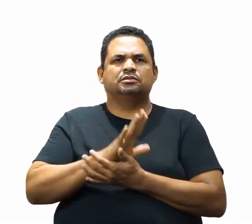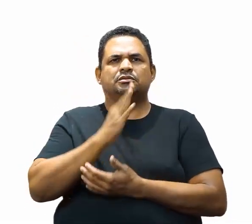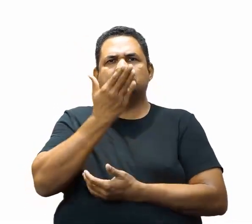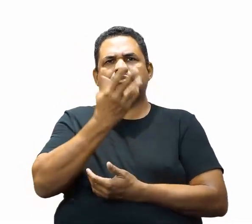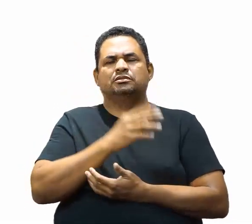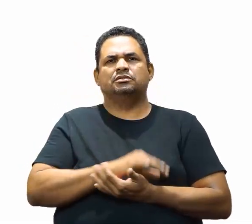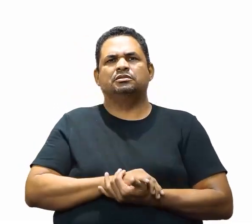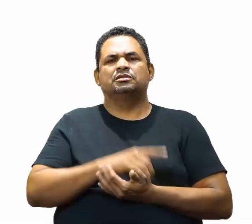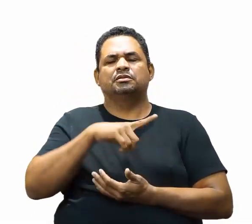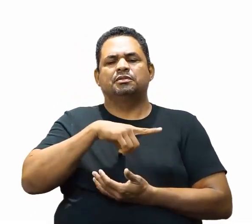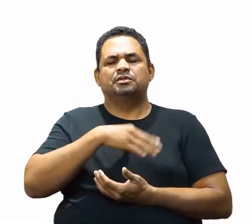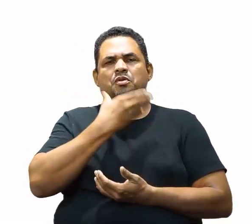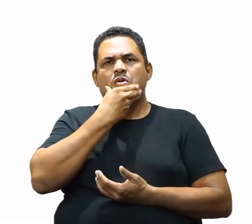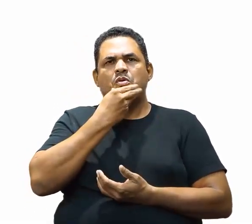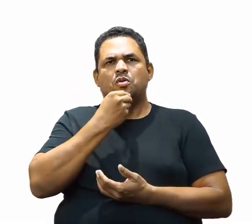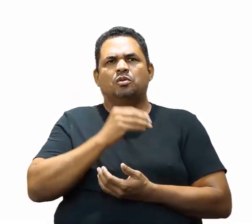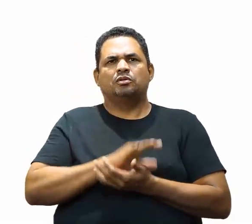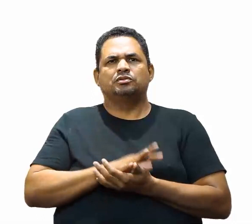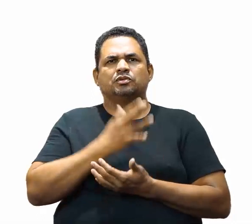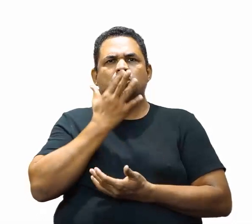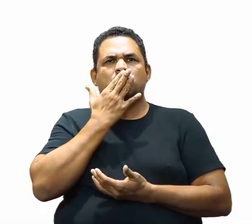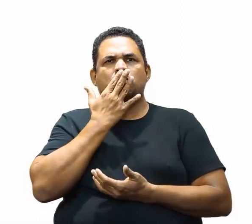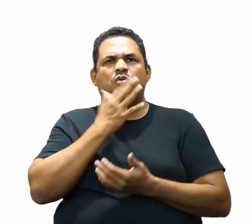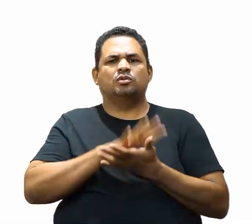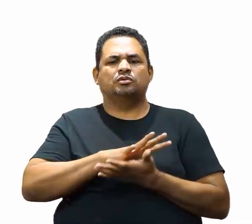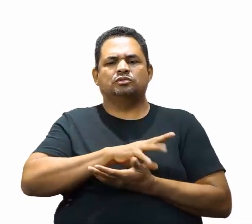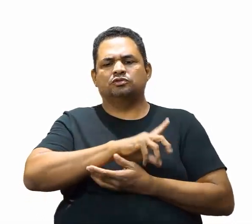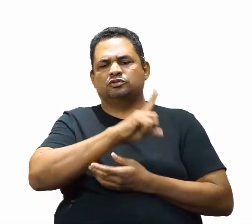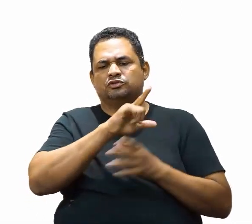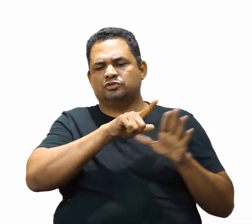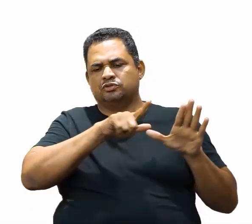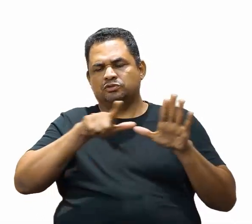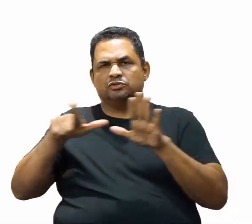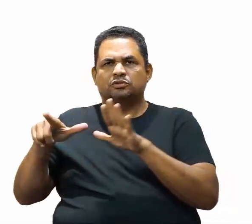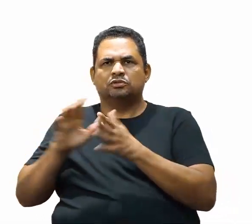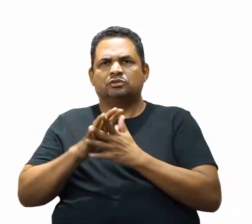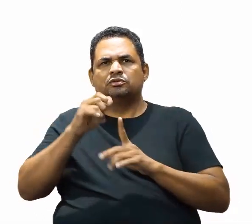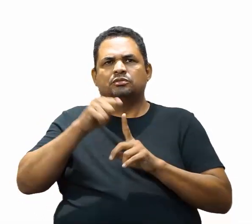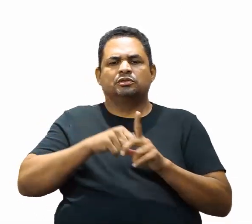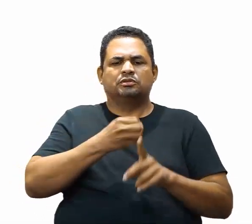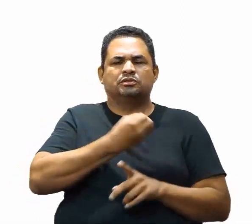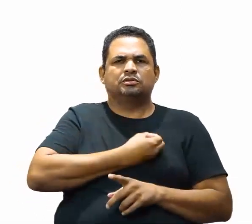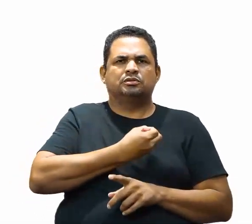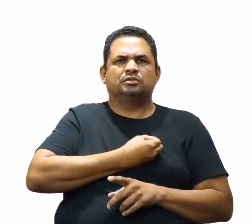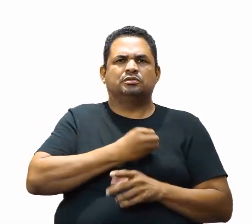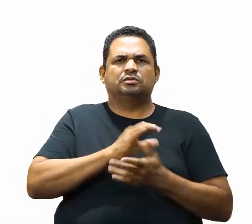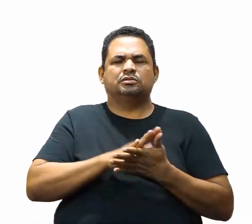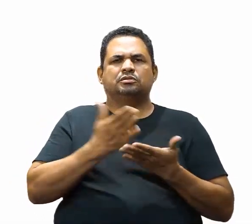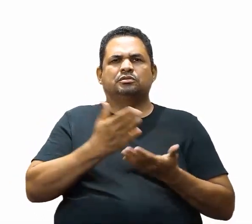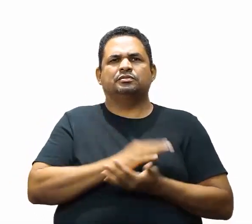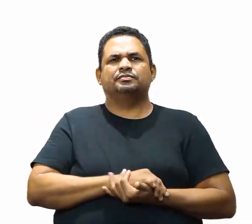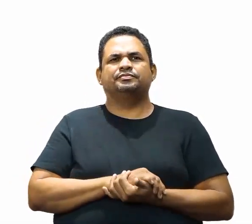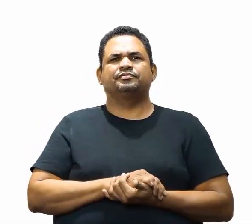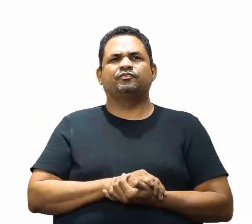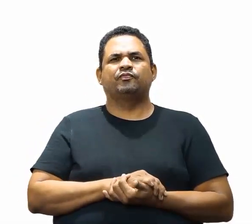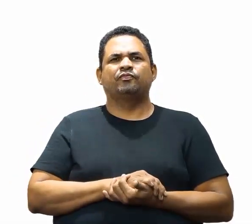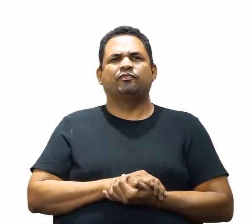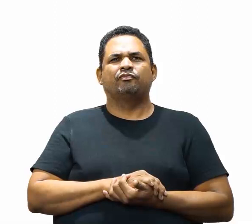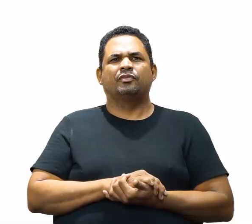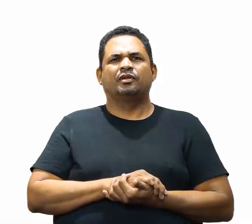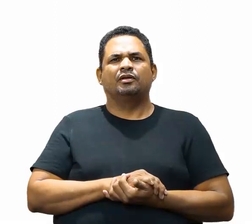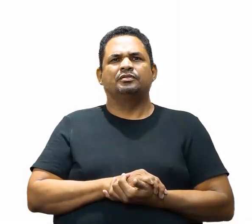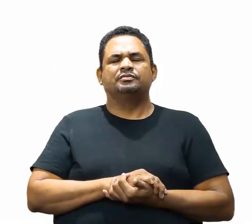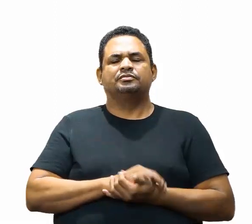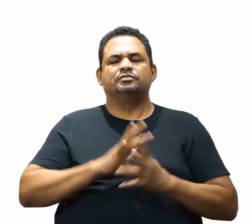Também são masculinos as cores, os dias da semana e os meses, e os números, os meses do ano e os números. Todos esses